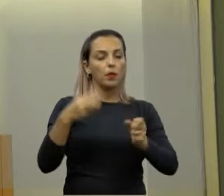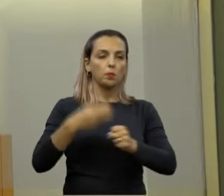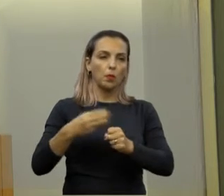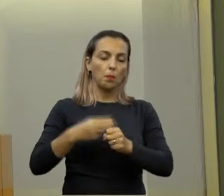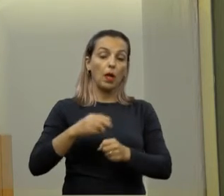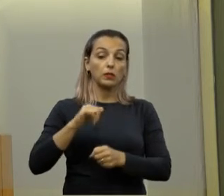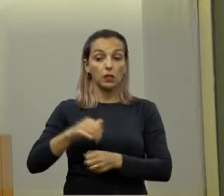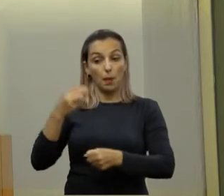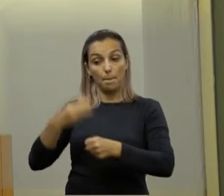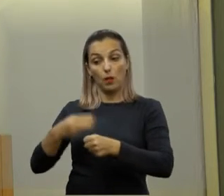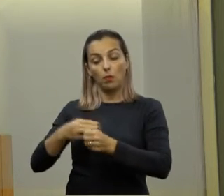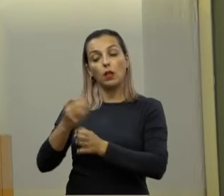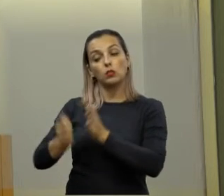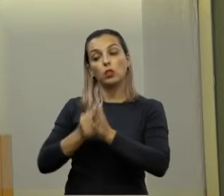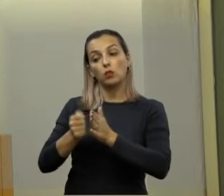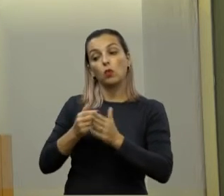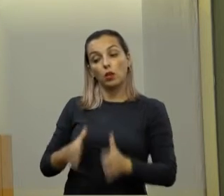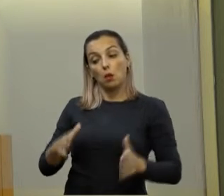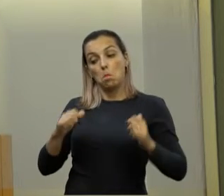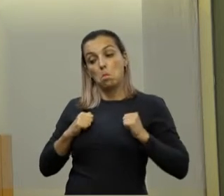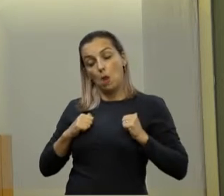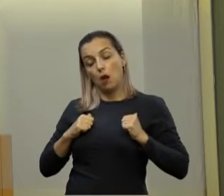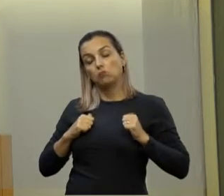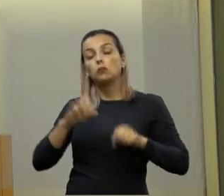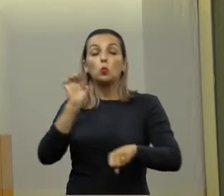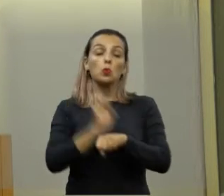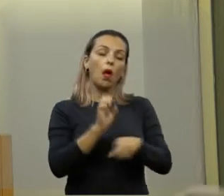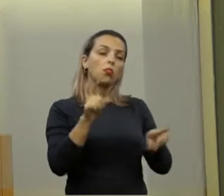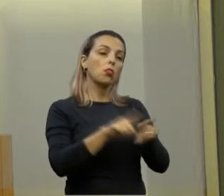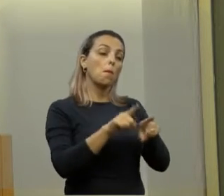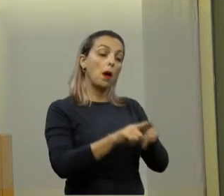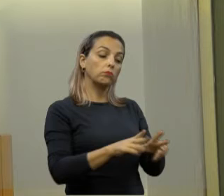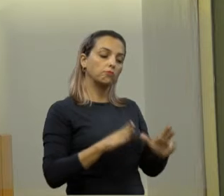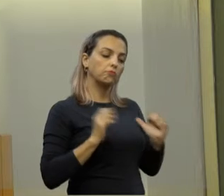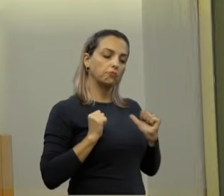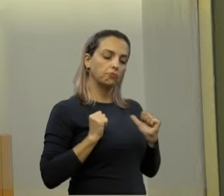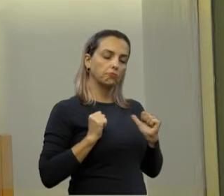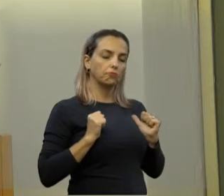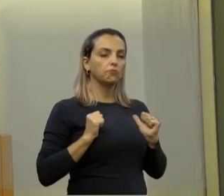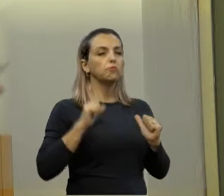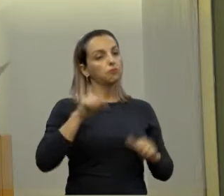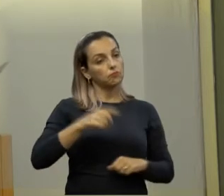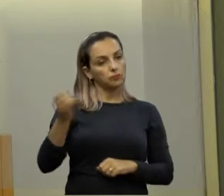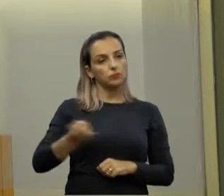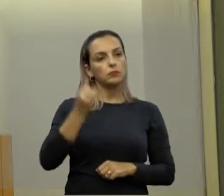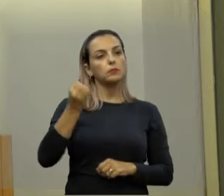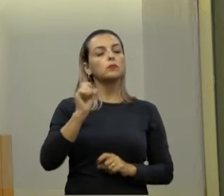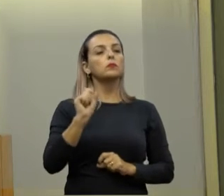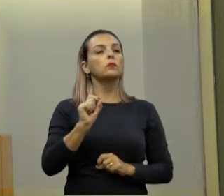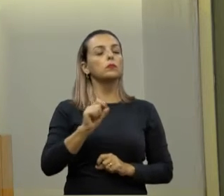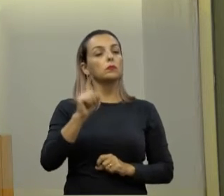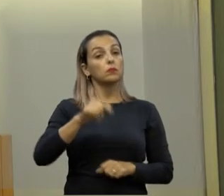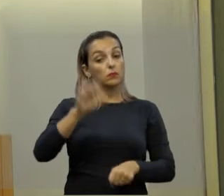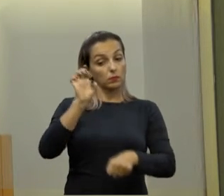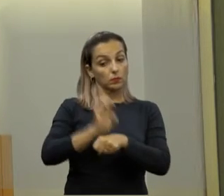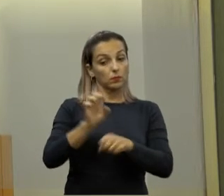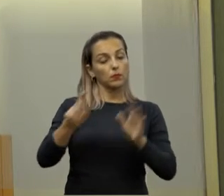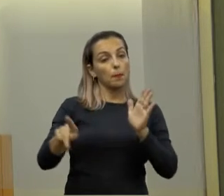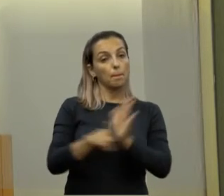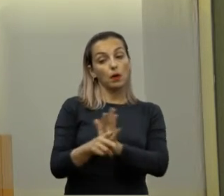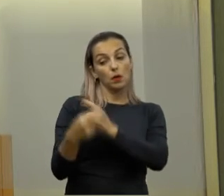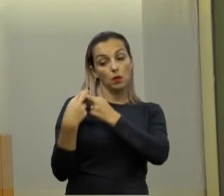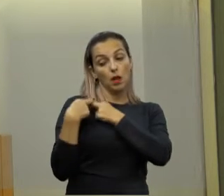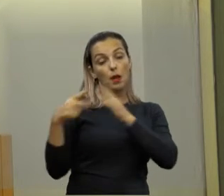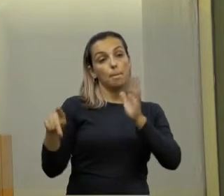sendo omisso o estado também está sendo omisso por não fazer o seu papel e é importante também falar que o estado Também é